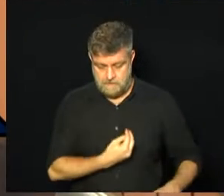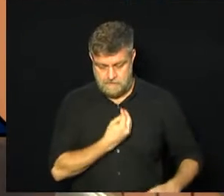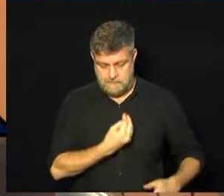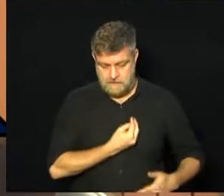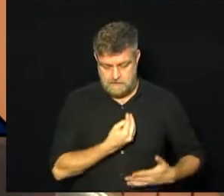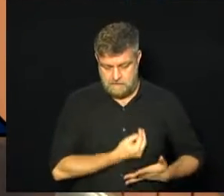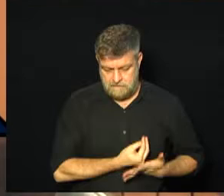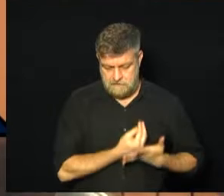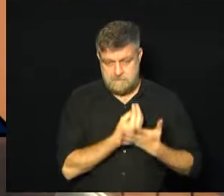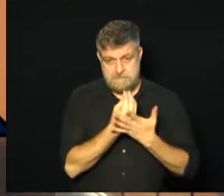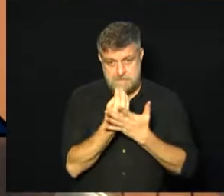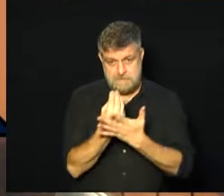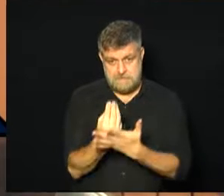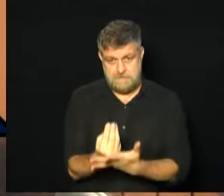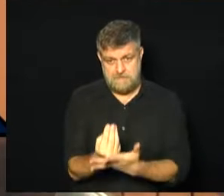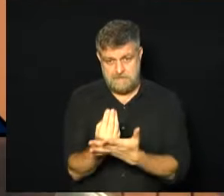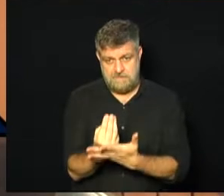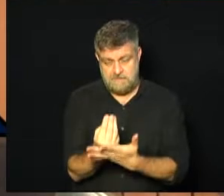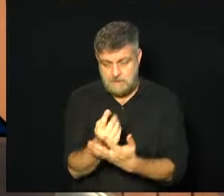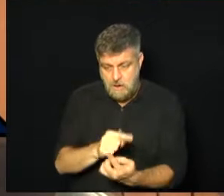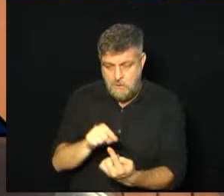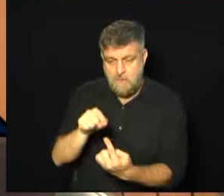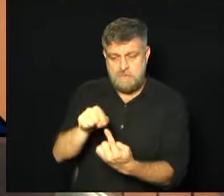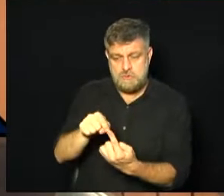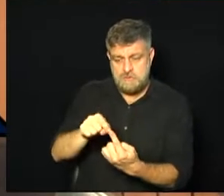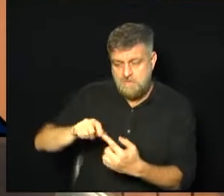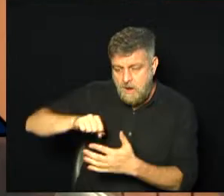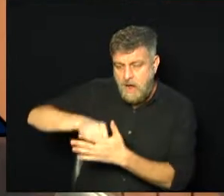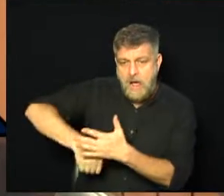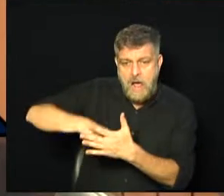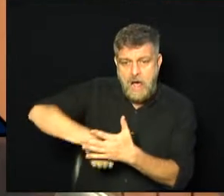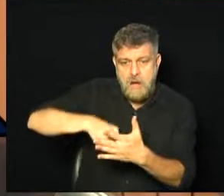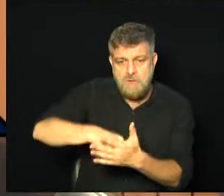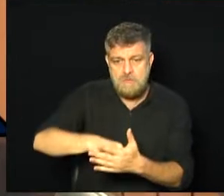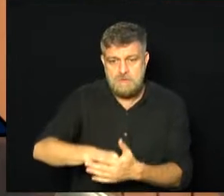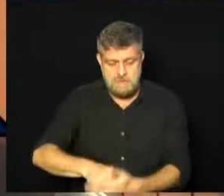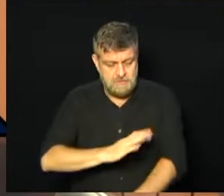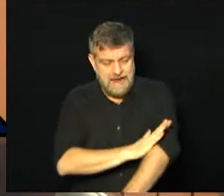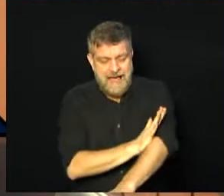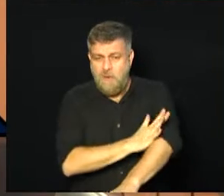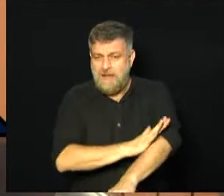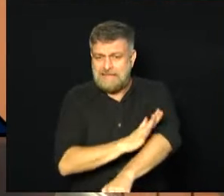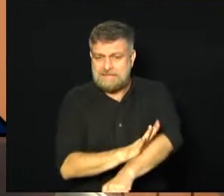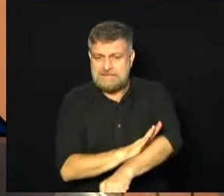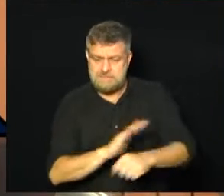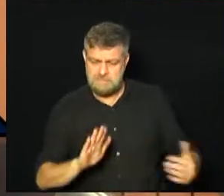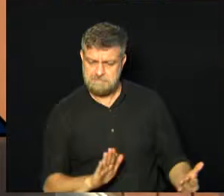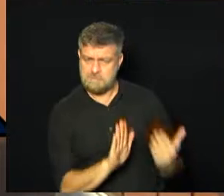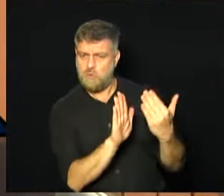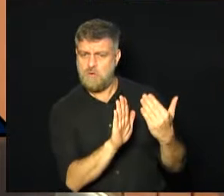parte da sua vida na luta contra o racismo, na luta